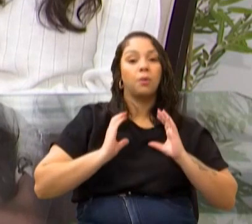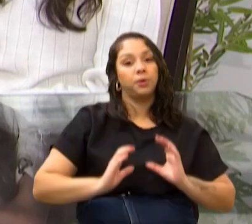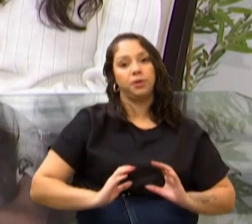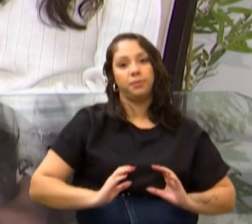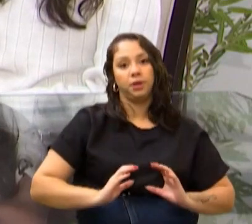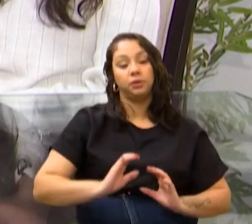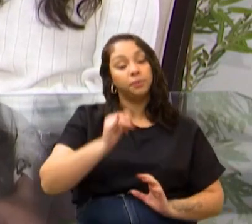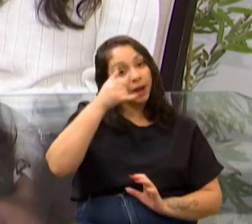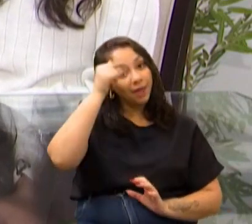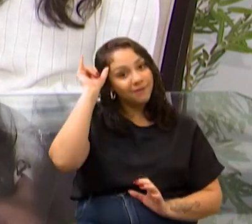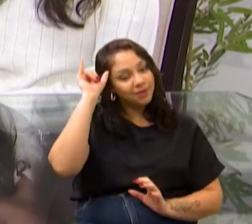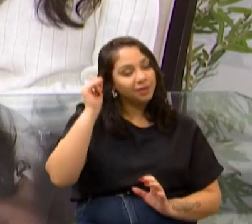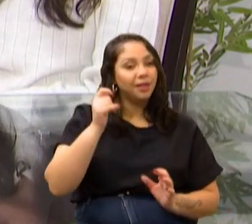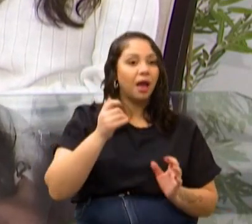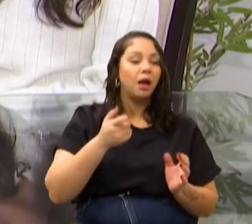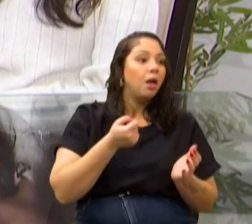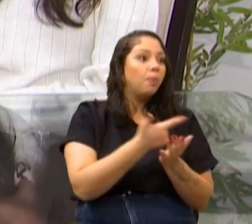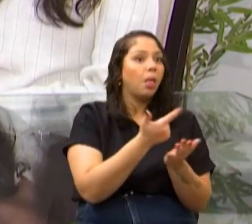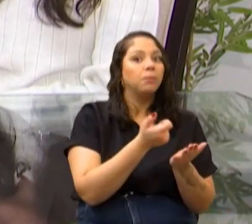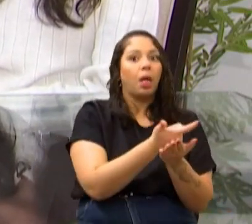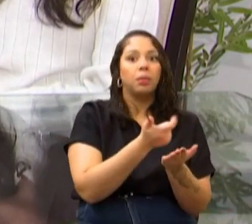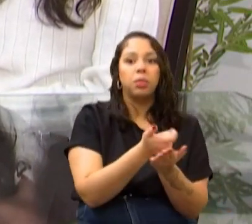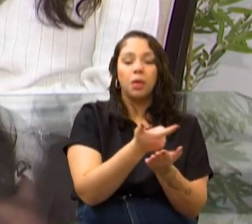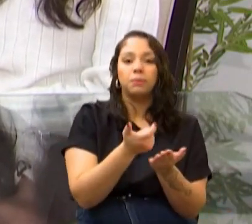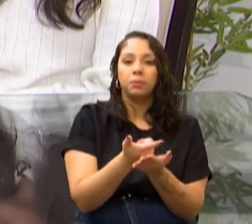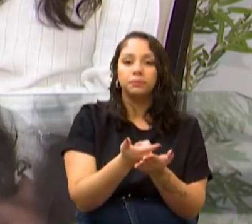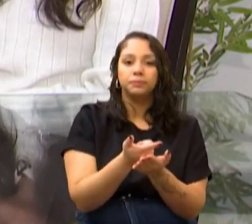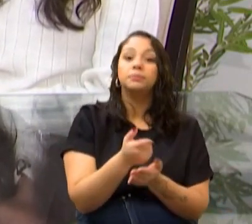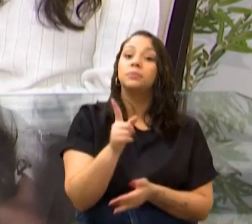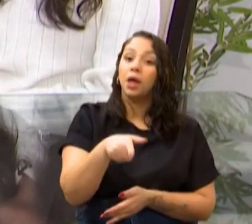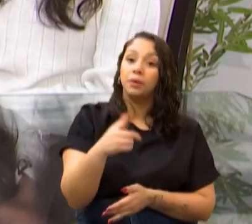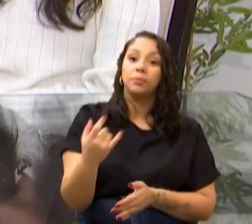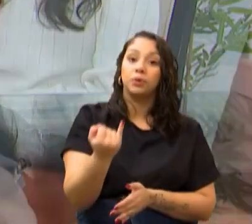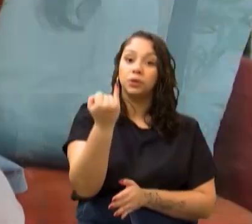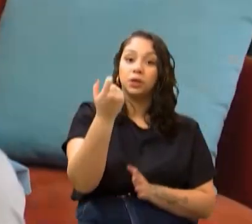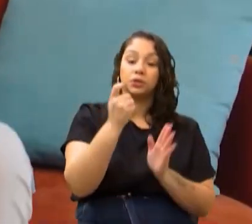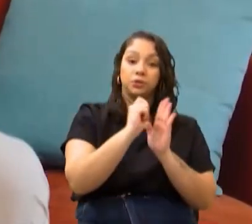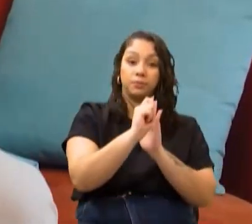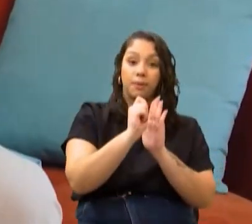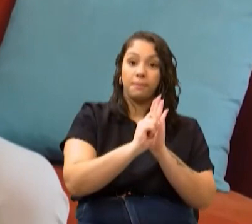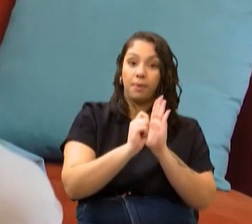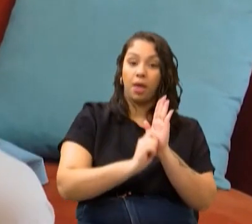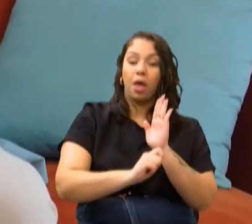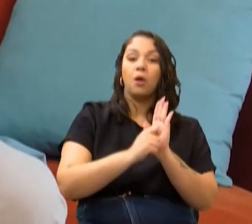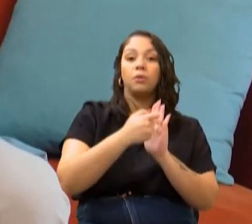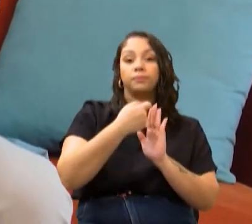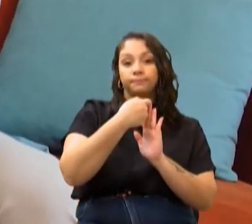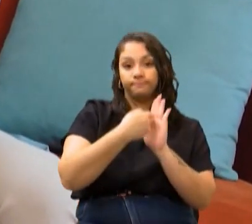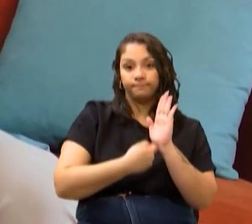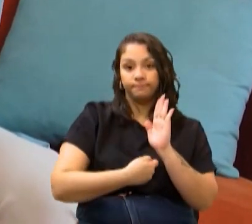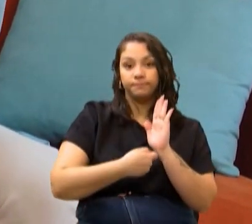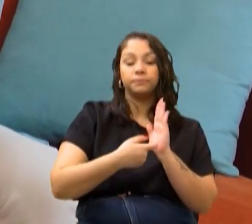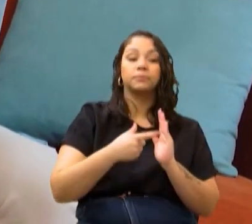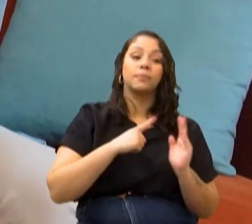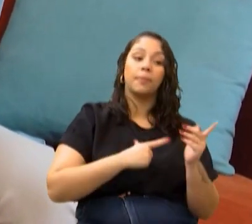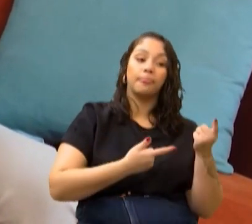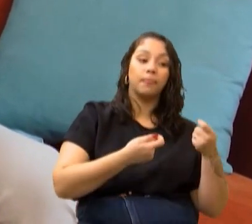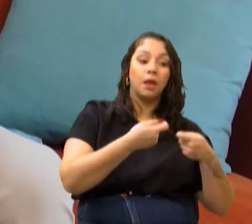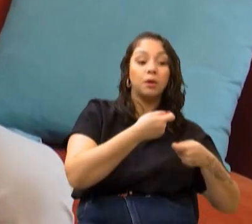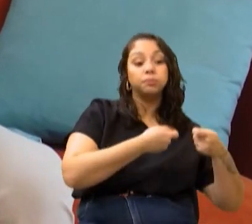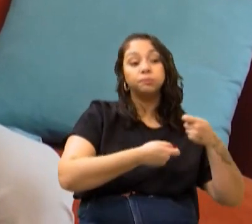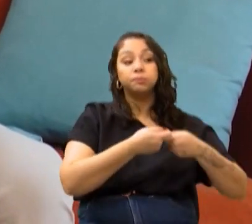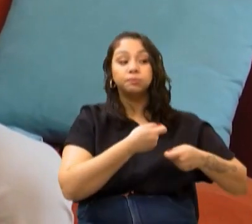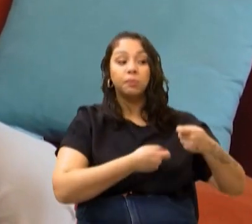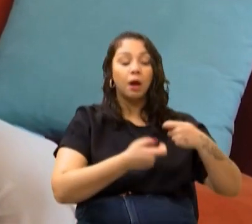a compra compulsiva. Então, quando eu falei, olha, é importante você escrever, é importante colocar num papel, a